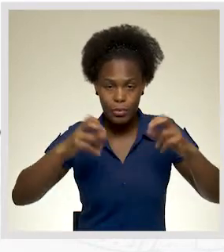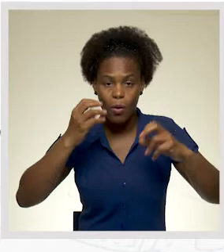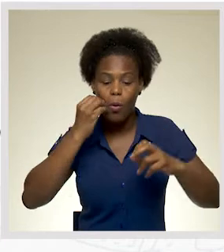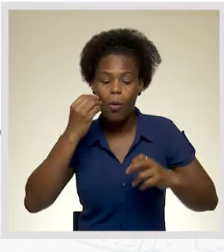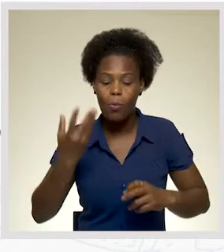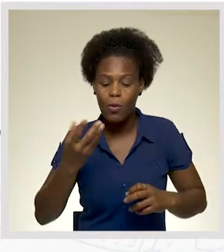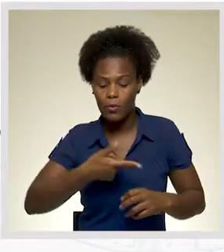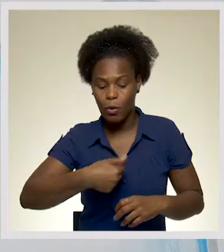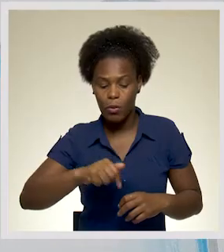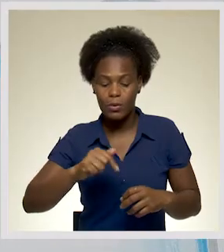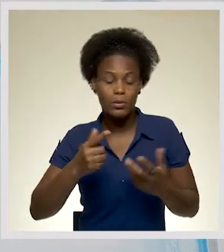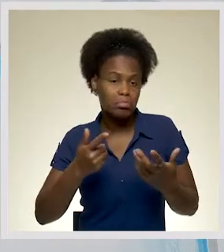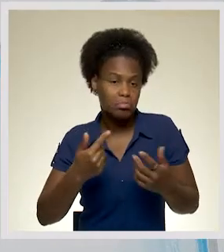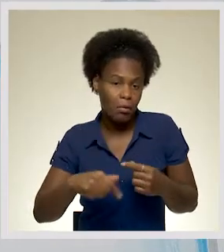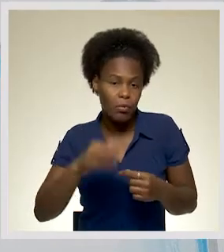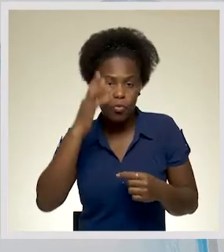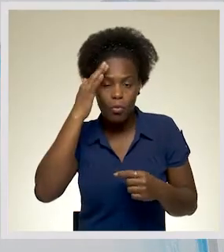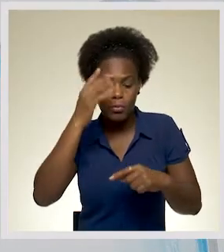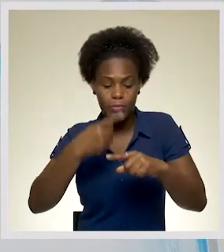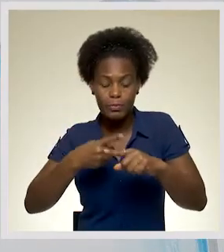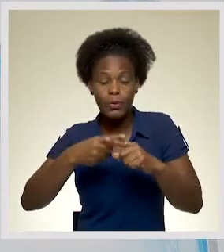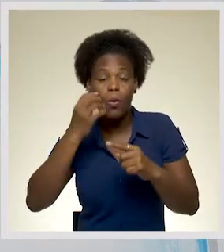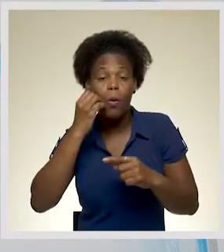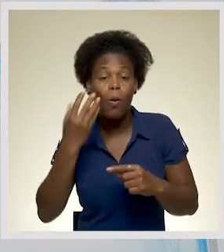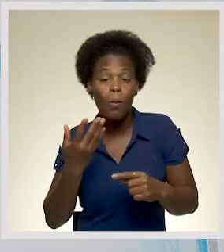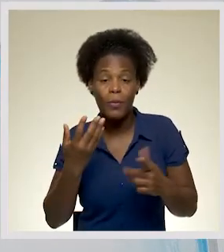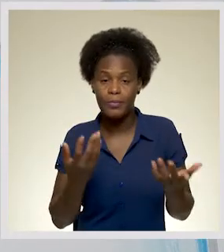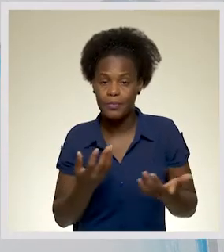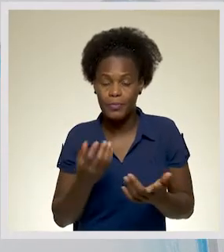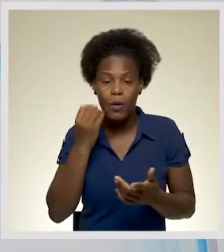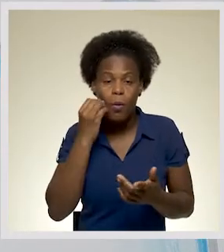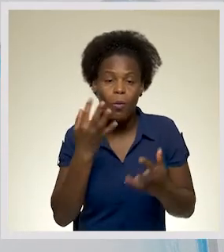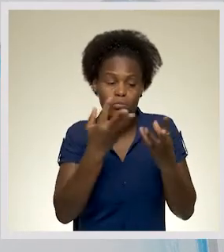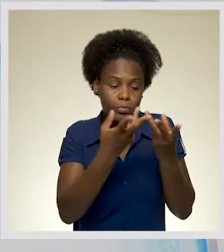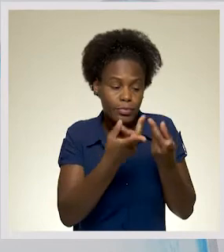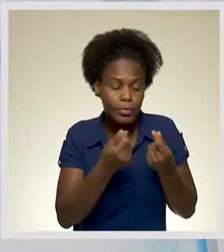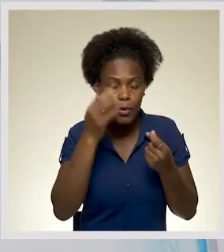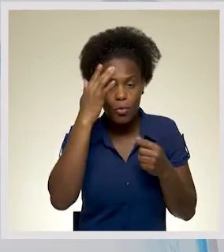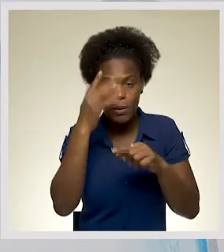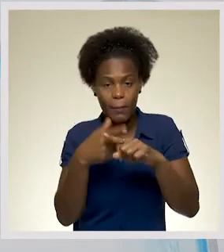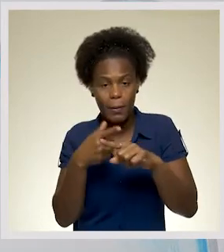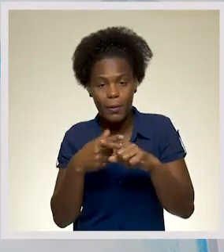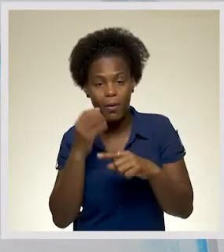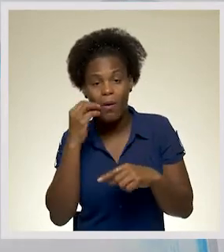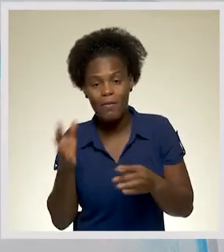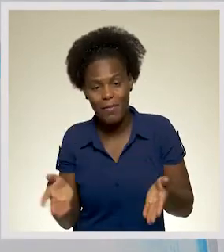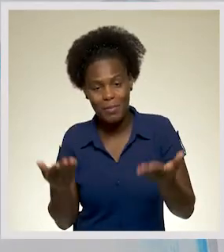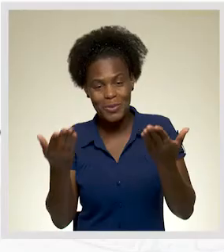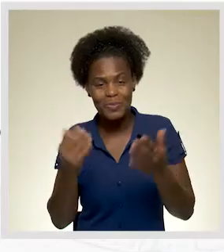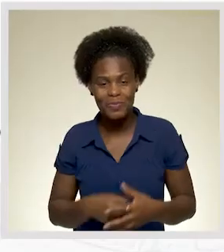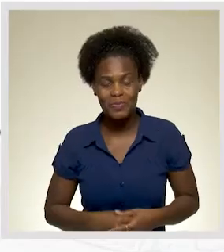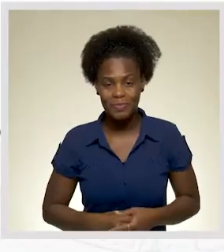número multiplicativo, como determinar um número multiplicativo. Vamos lá.